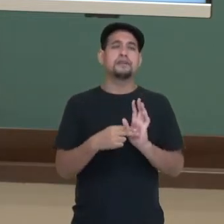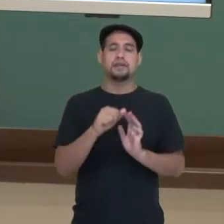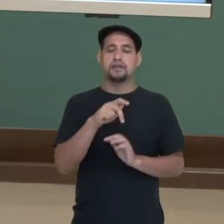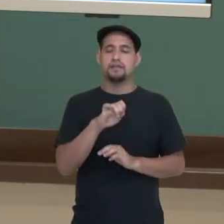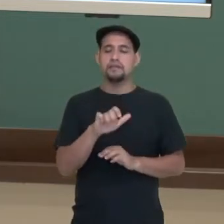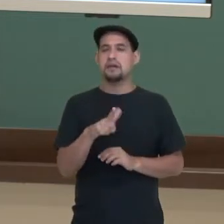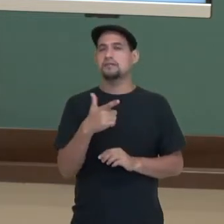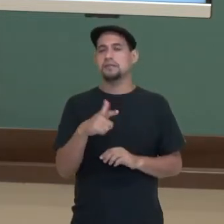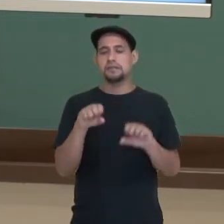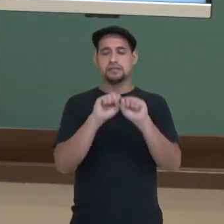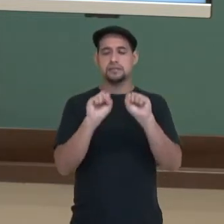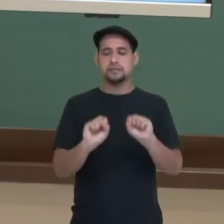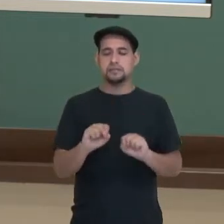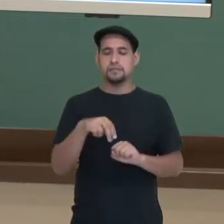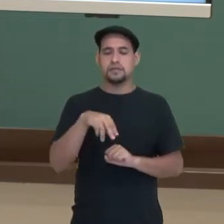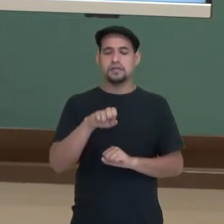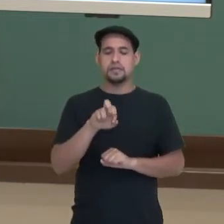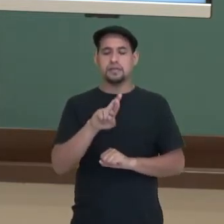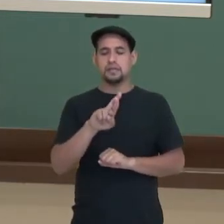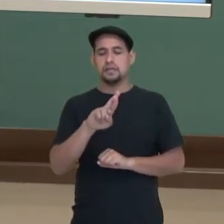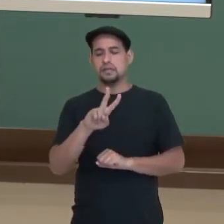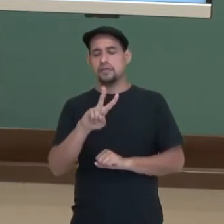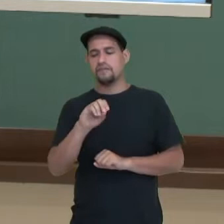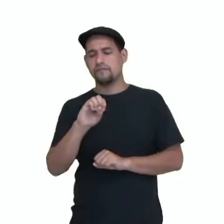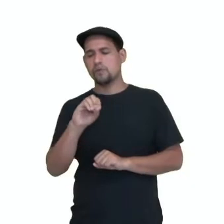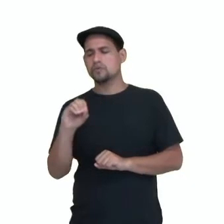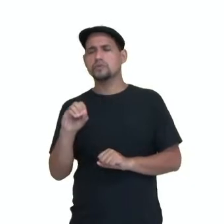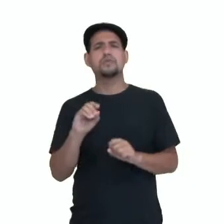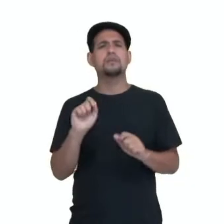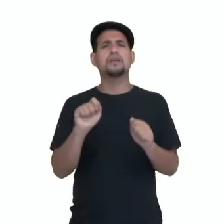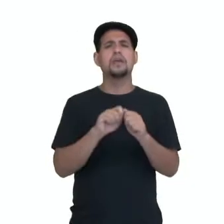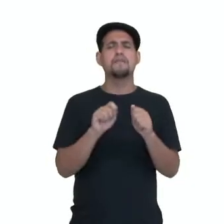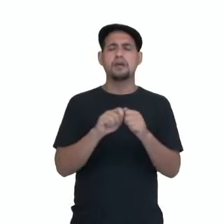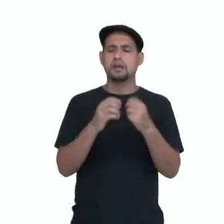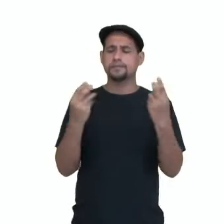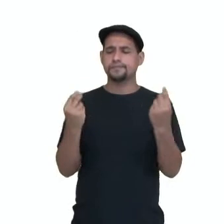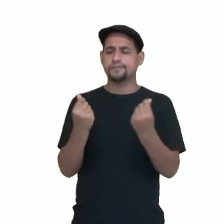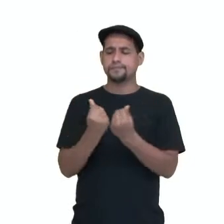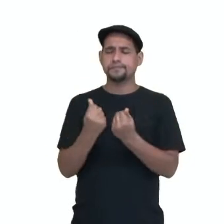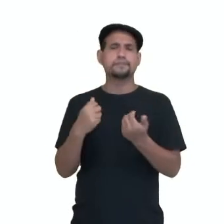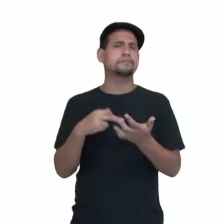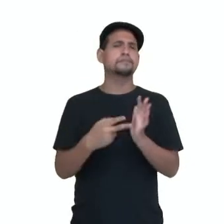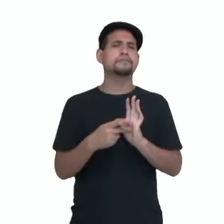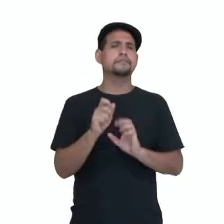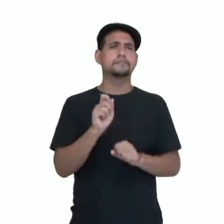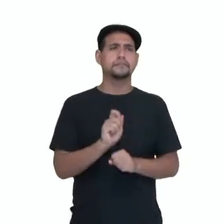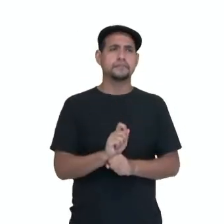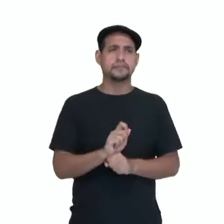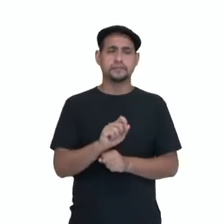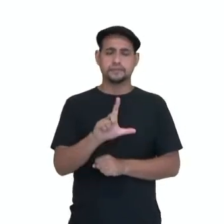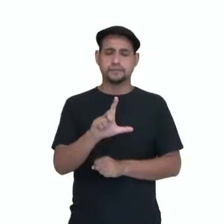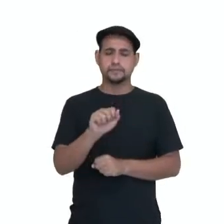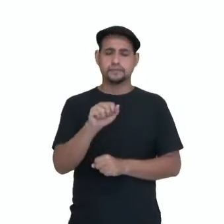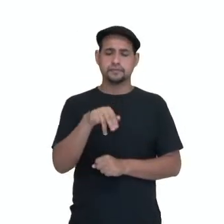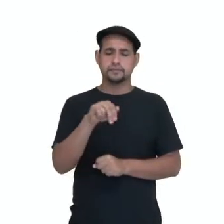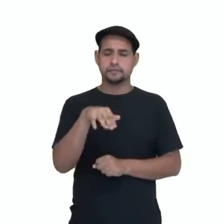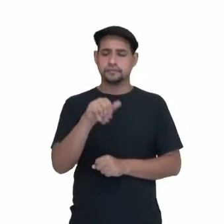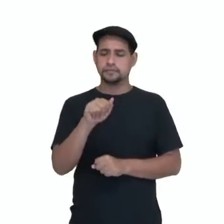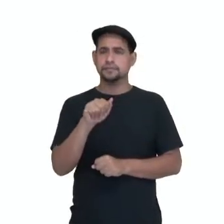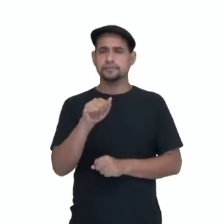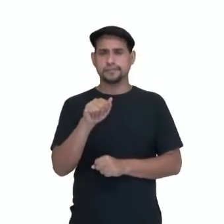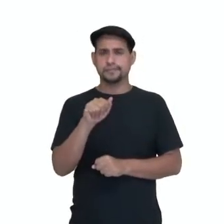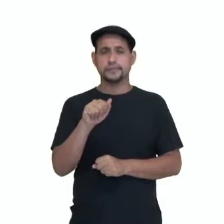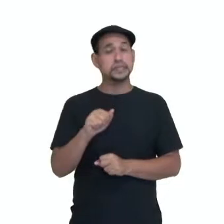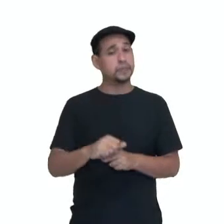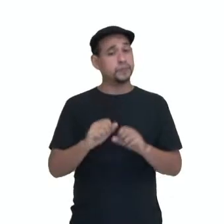o sistema nervoso nesse tecido. Quem é que vai nutrir eles, né? É a lâmina basal, então eles são apoiados. Então,